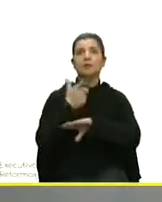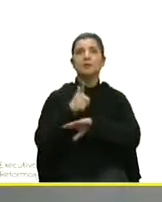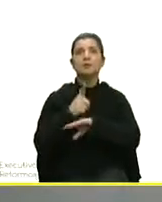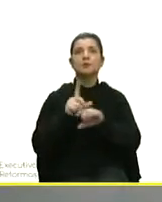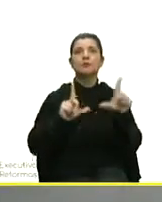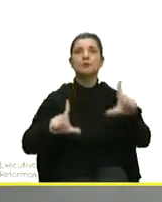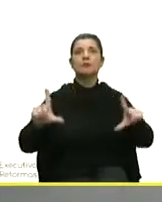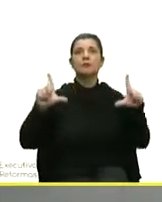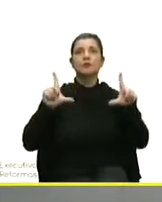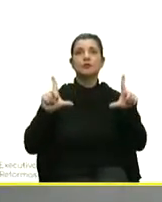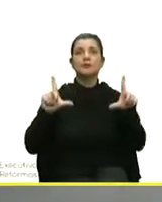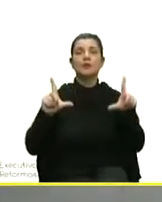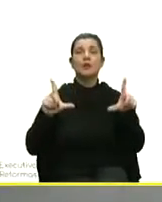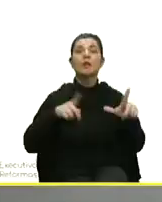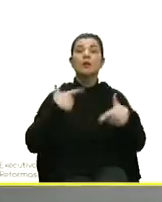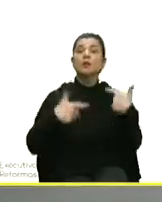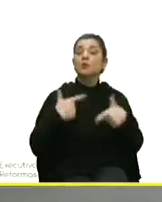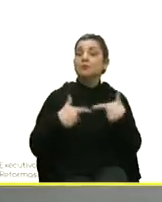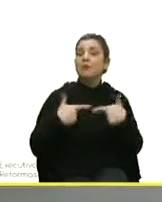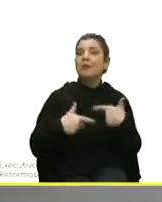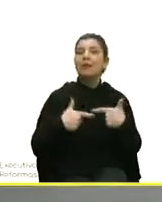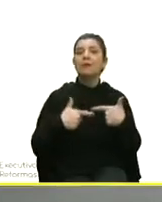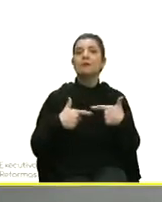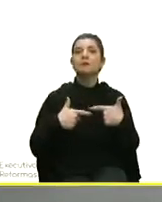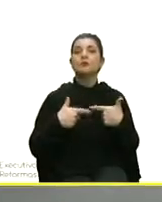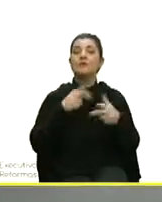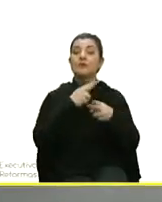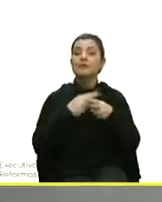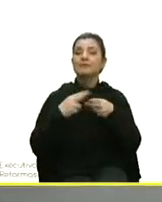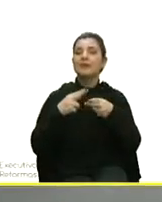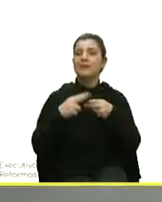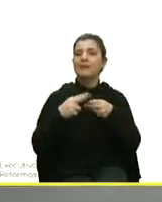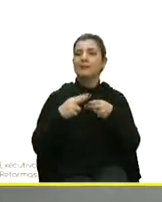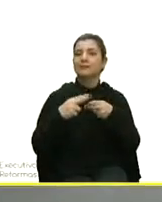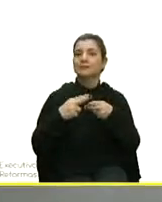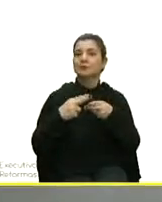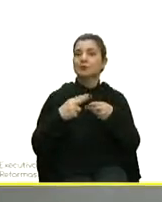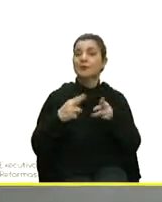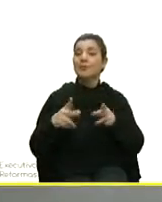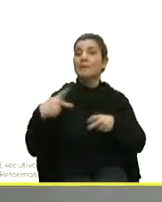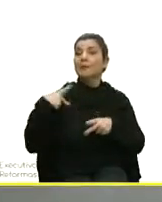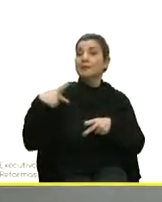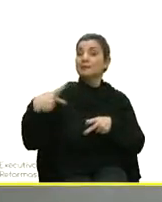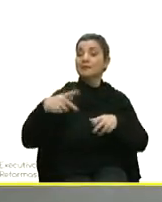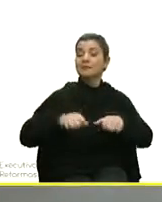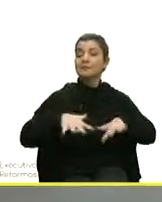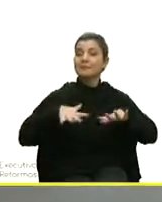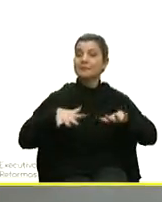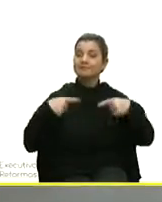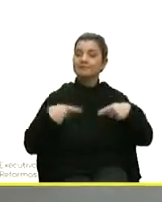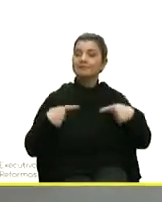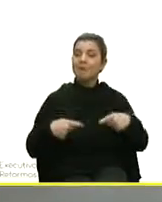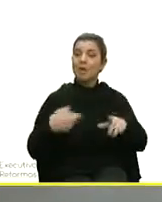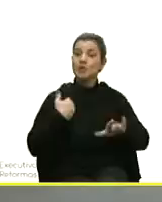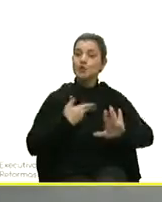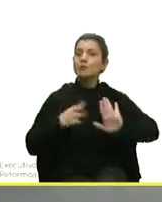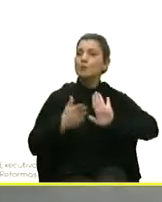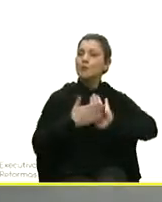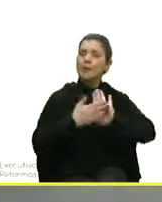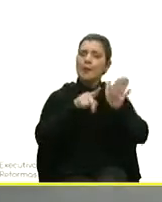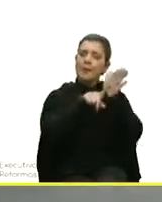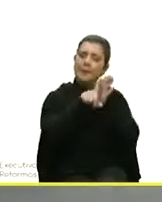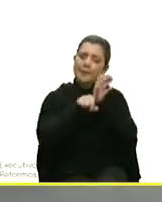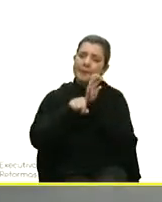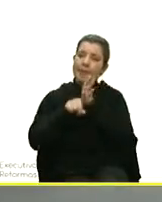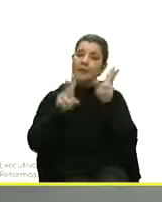o responsável é o trabalho ele foi instalado ali na presidência da Assembleia Legislativa e nos propusemos analisar